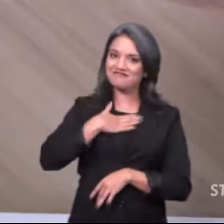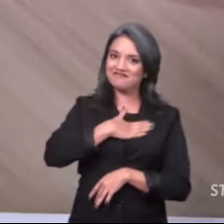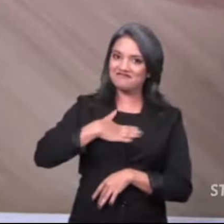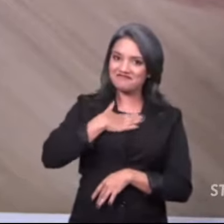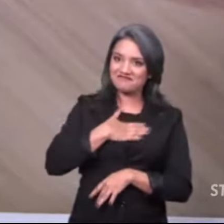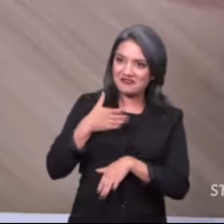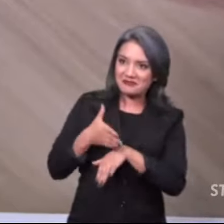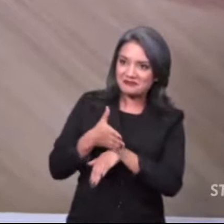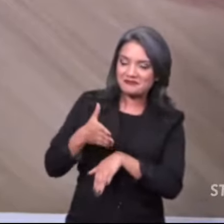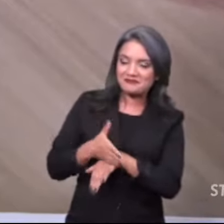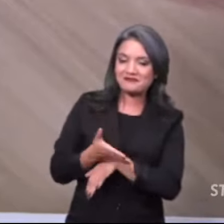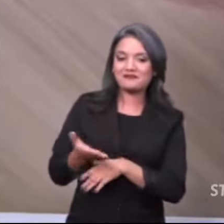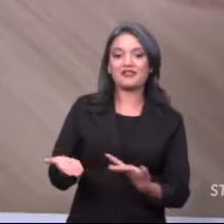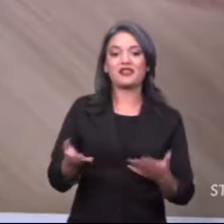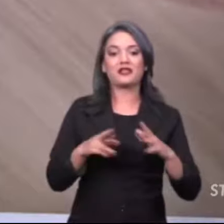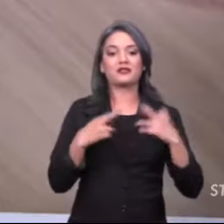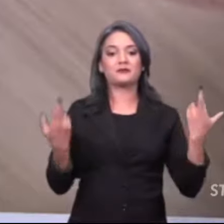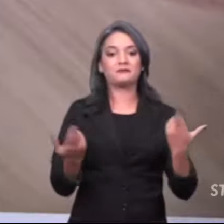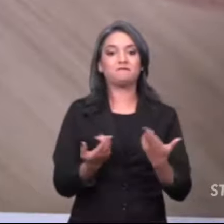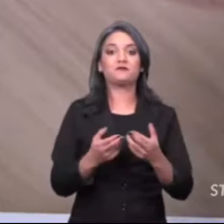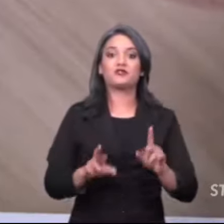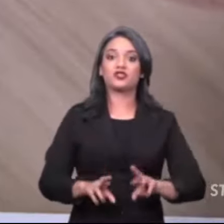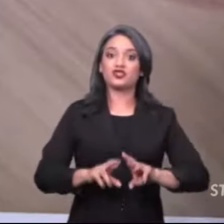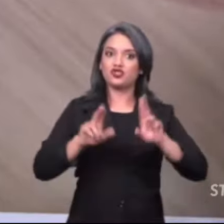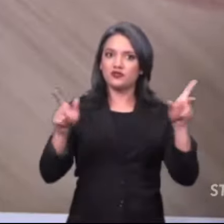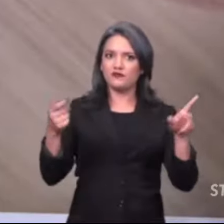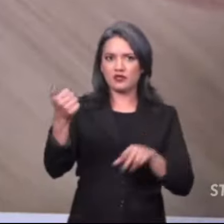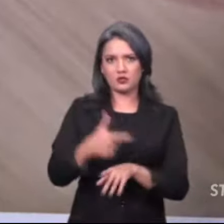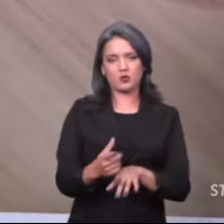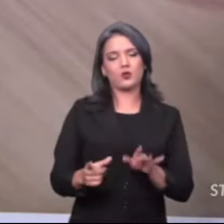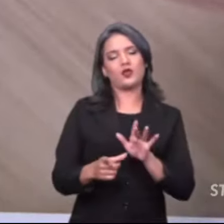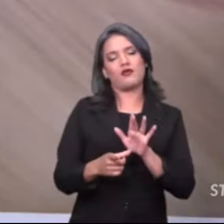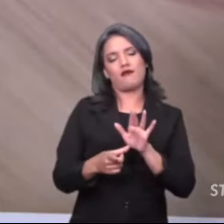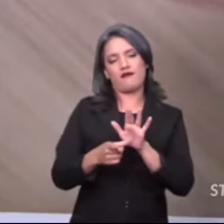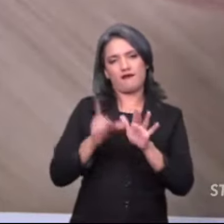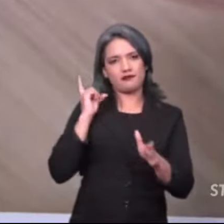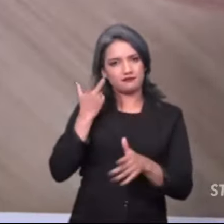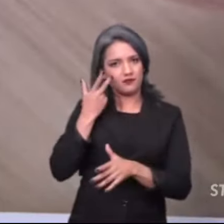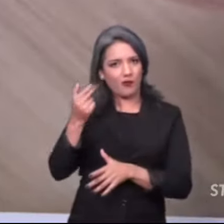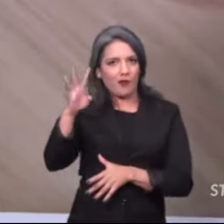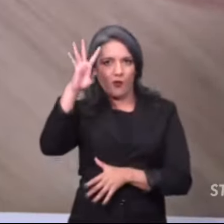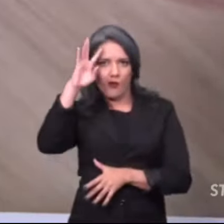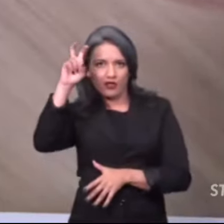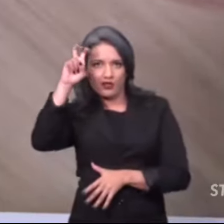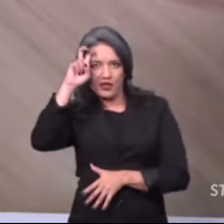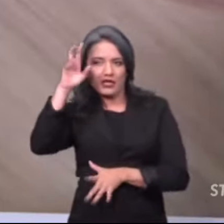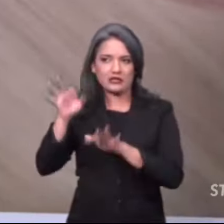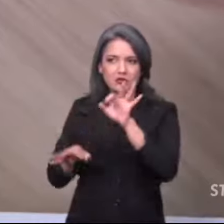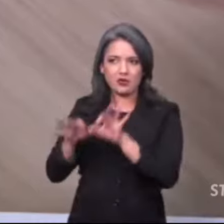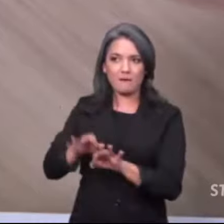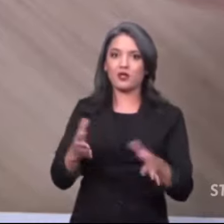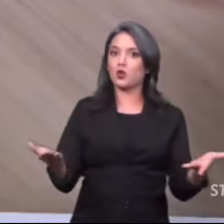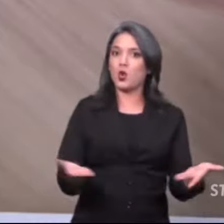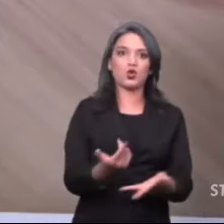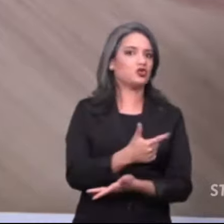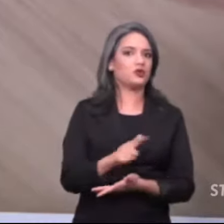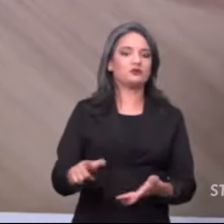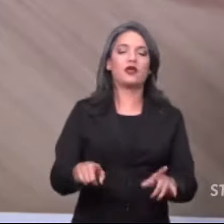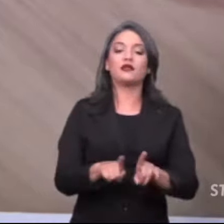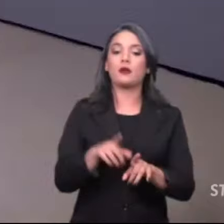sessão diferente do que comumente a gente acompanha às quartas e quintas-feiras aqui, em que não há julgamentos, e é bastante